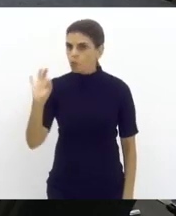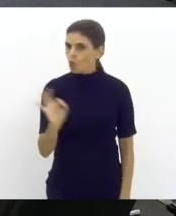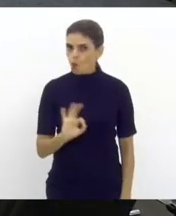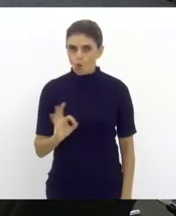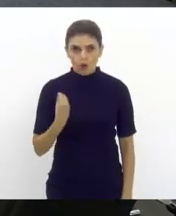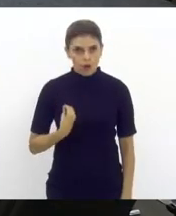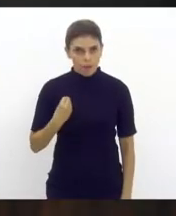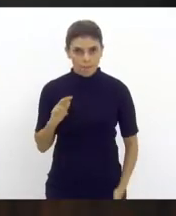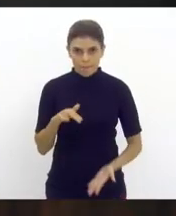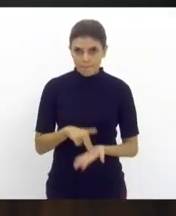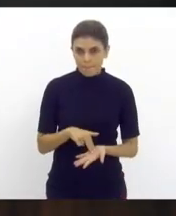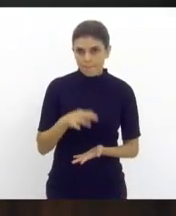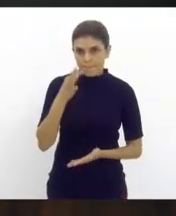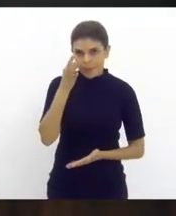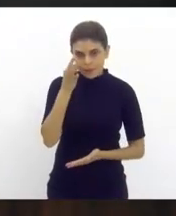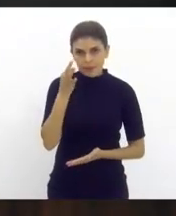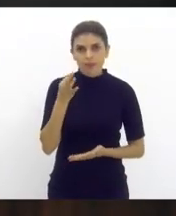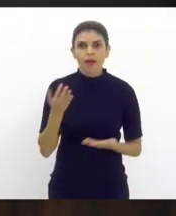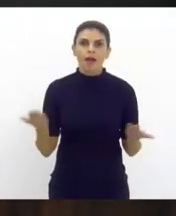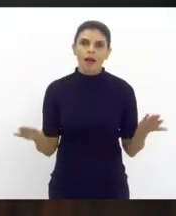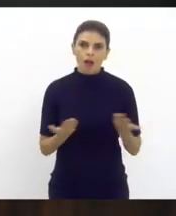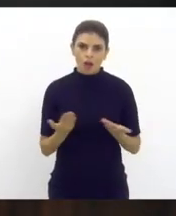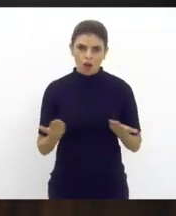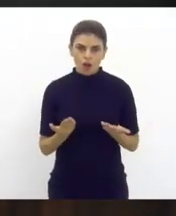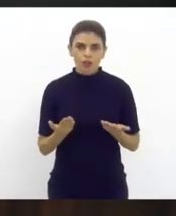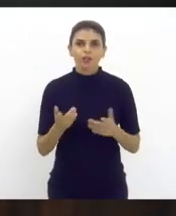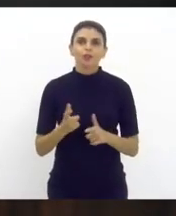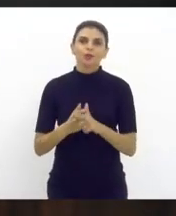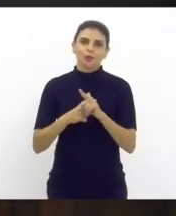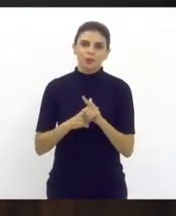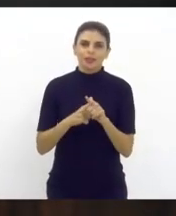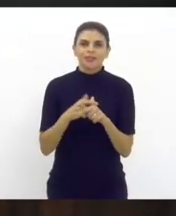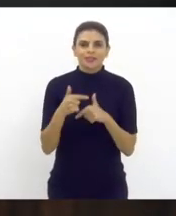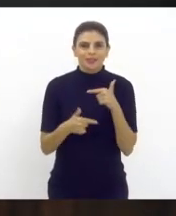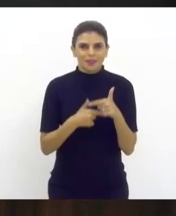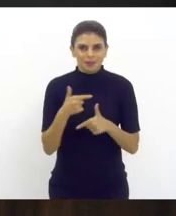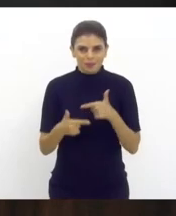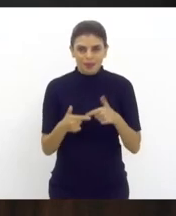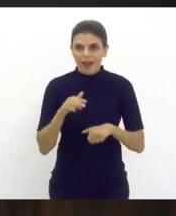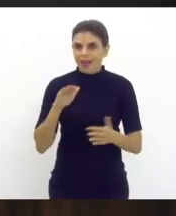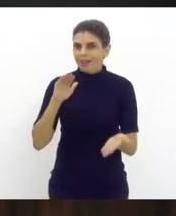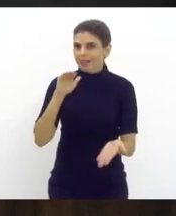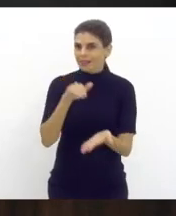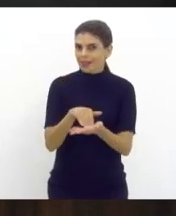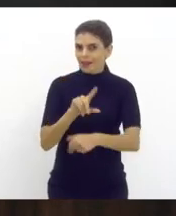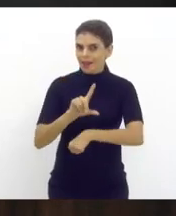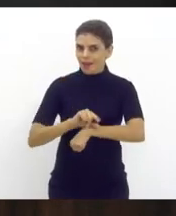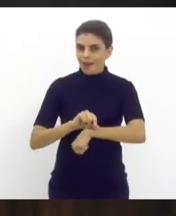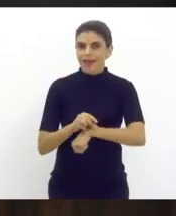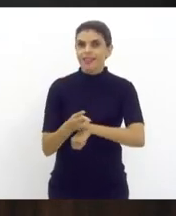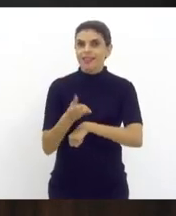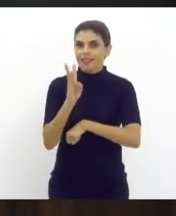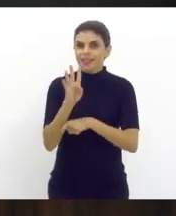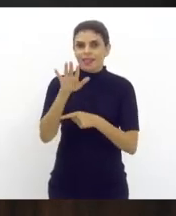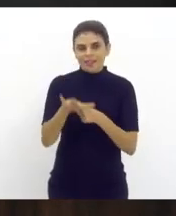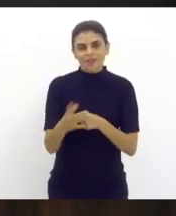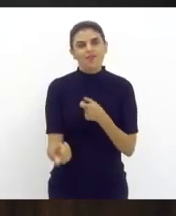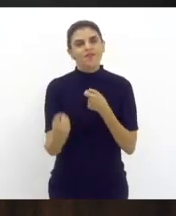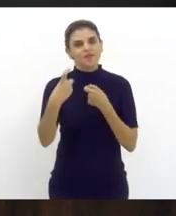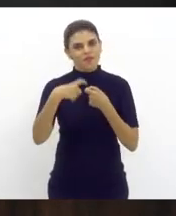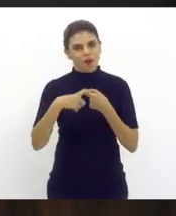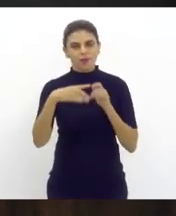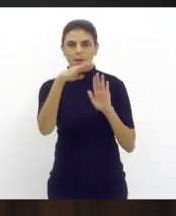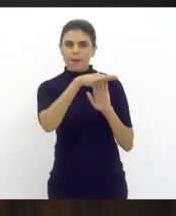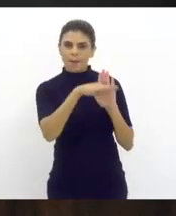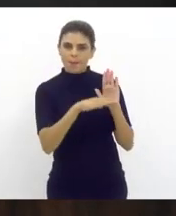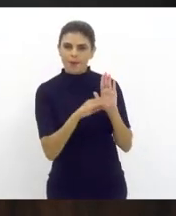presente a presidência suspende os trabalhos dessa sessão até às 15 horas quando retornaremos com